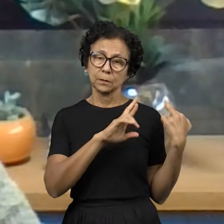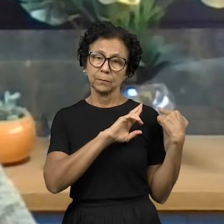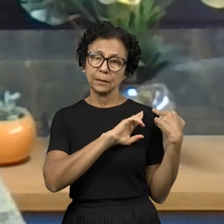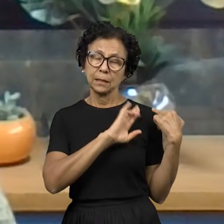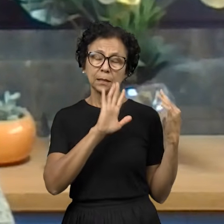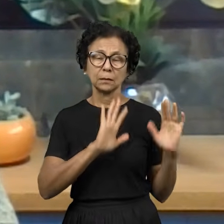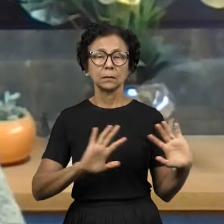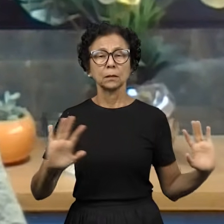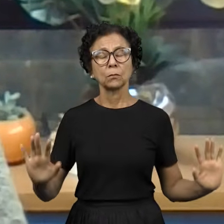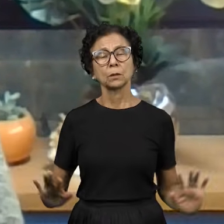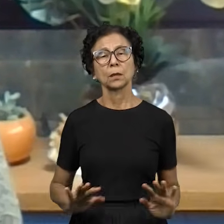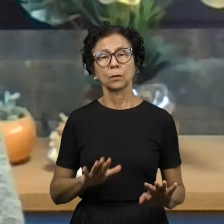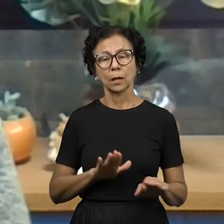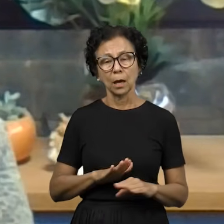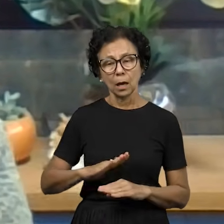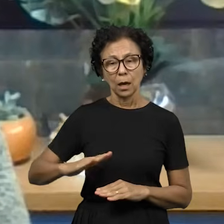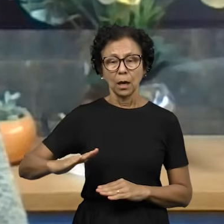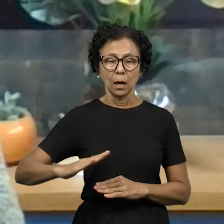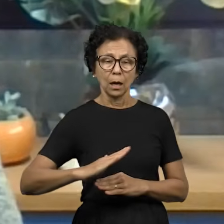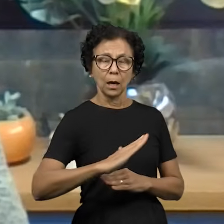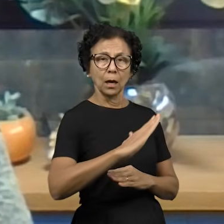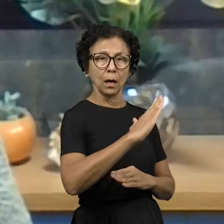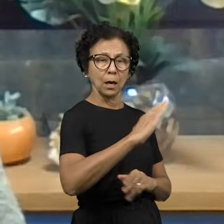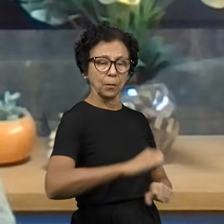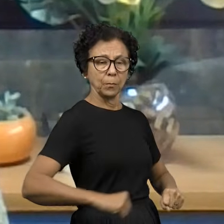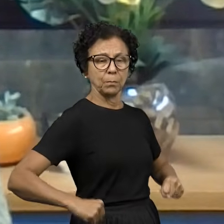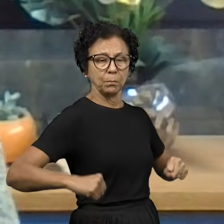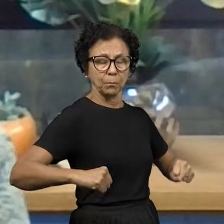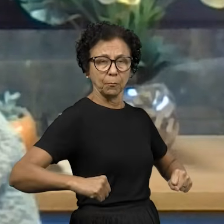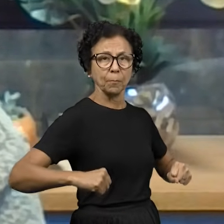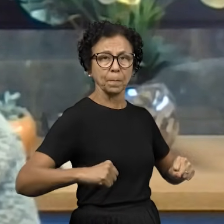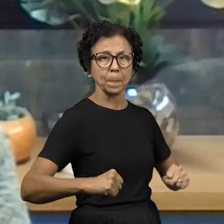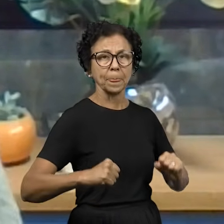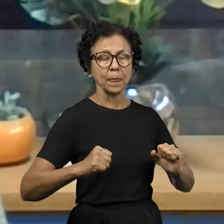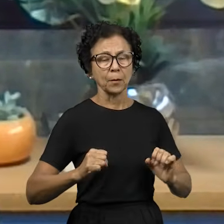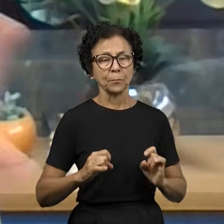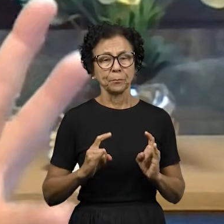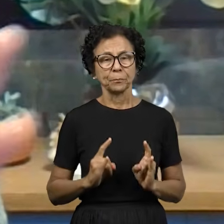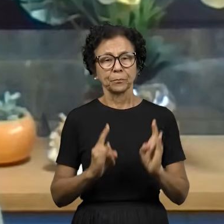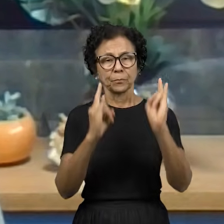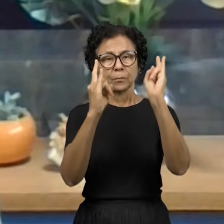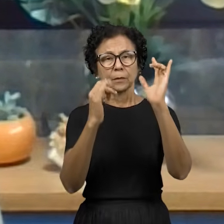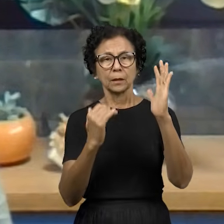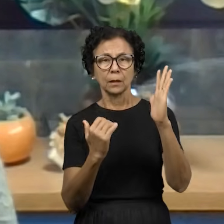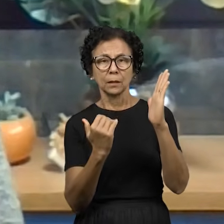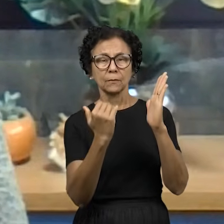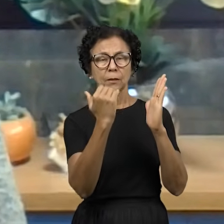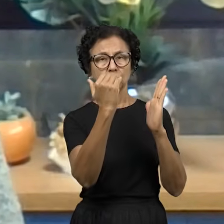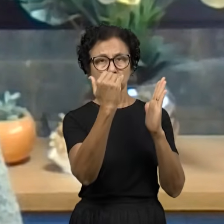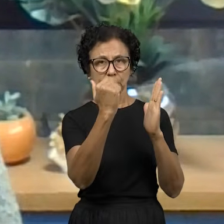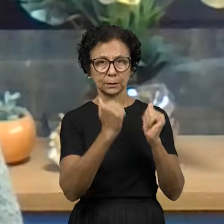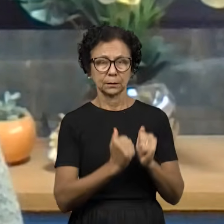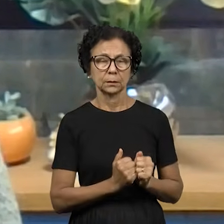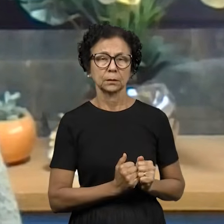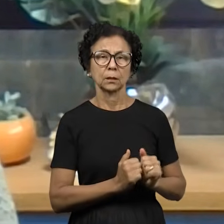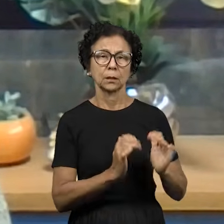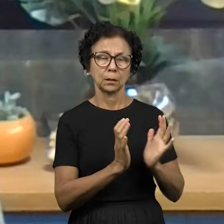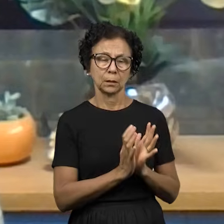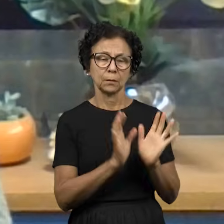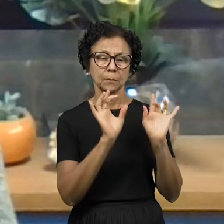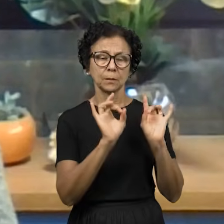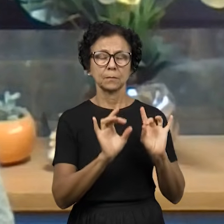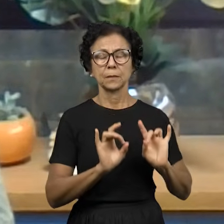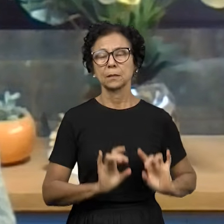rampas, elevadores, isso aí tem uma equipe própria do Manaim que é responsável por essas adaptações no templo. Então,